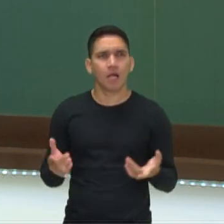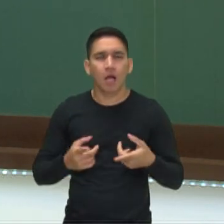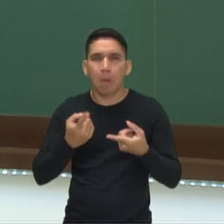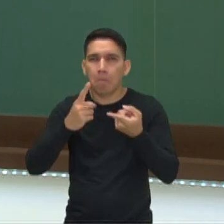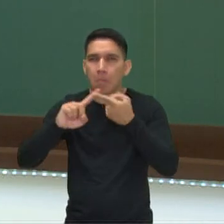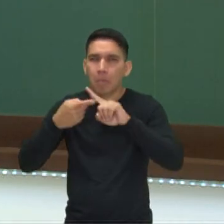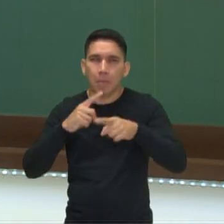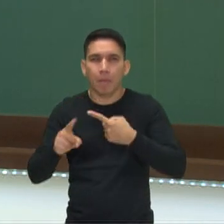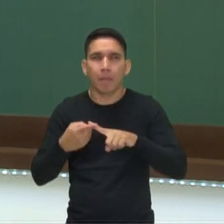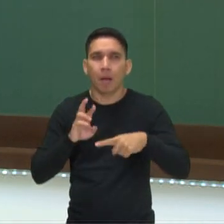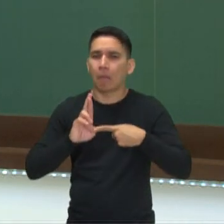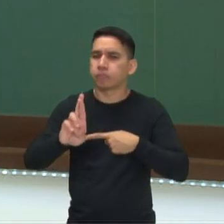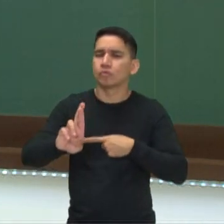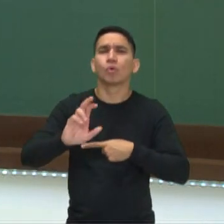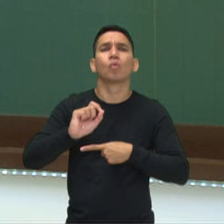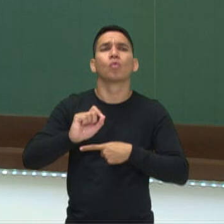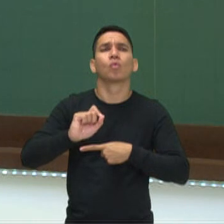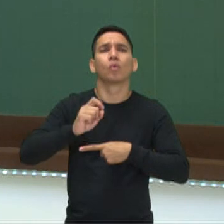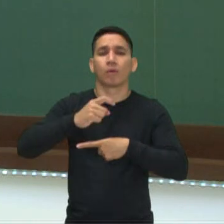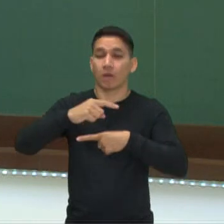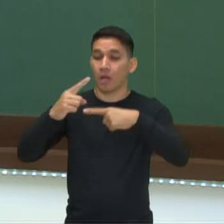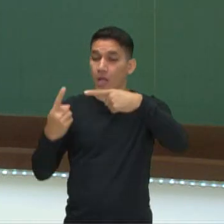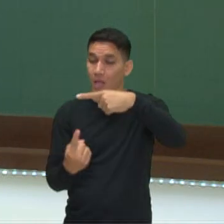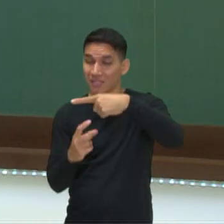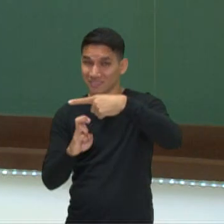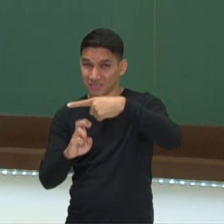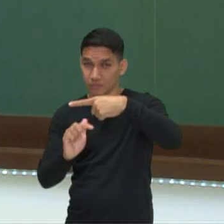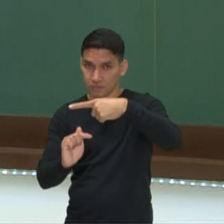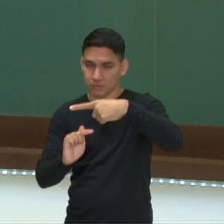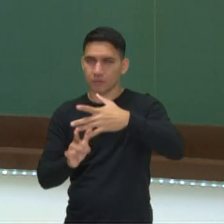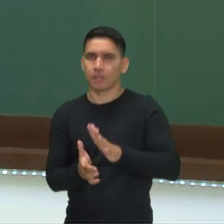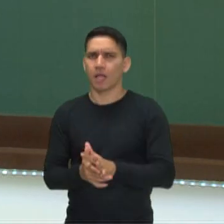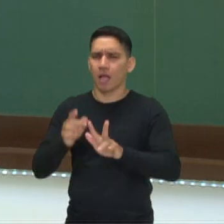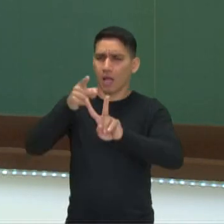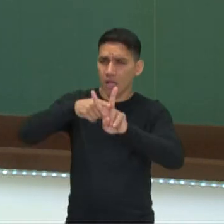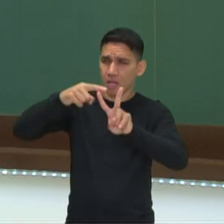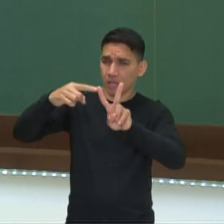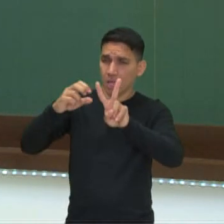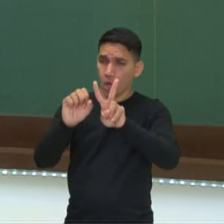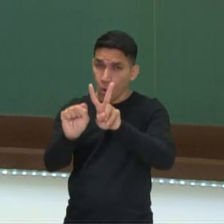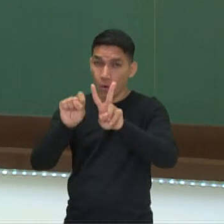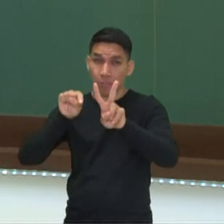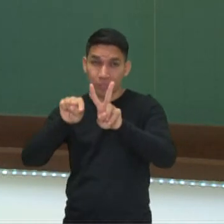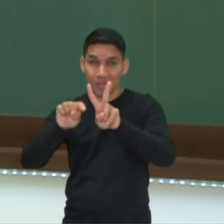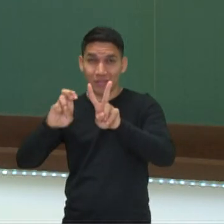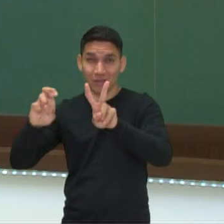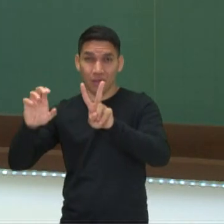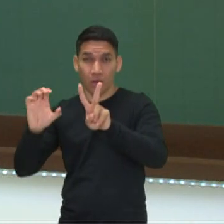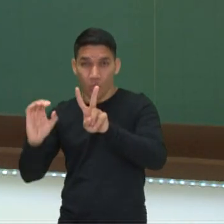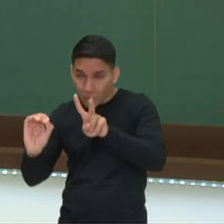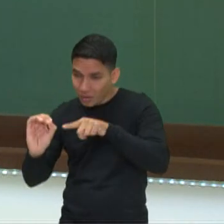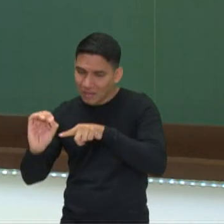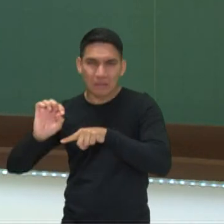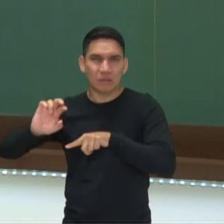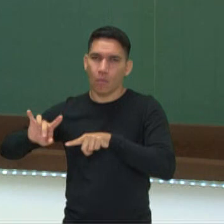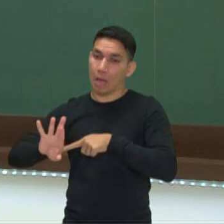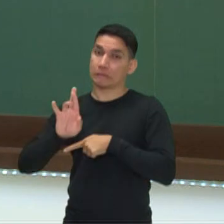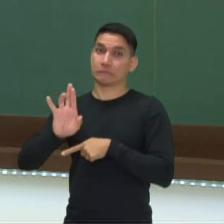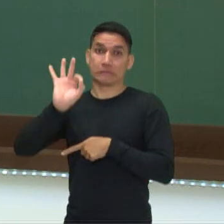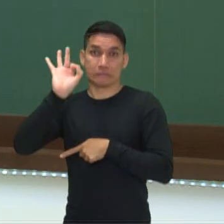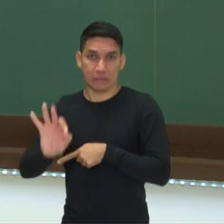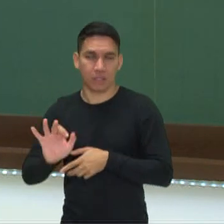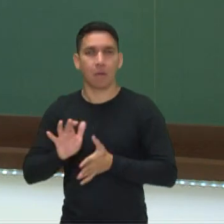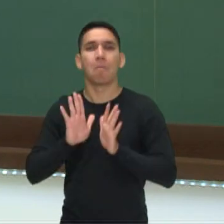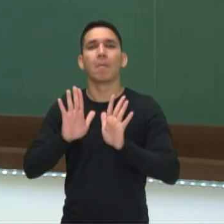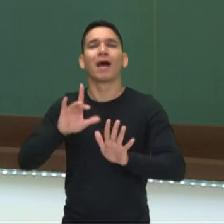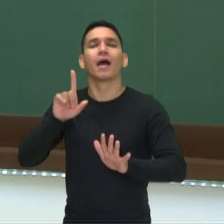no denominador, eu tenho 57. Raiz quadrada de 8.550, gente, ela não é uma raiz exata, mas ela